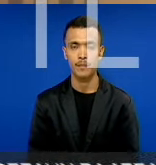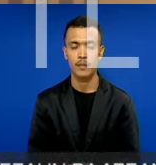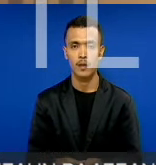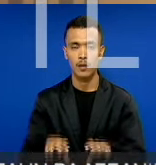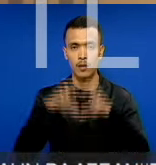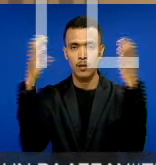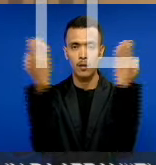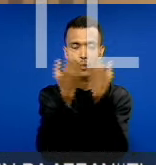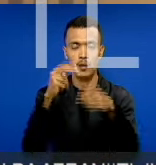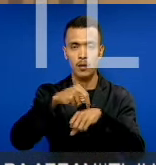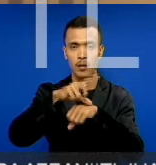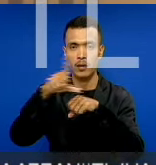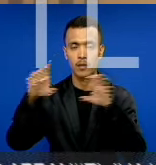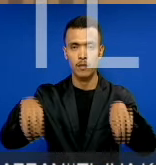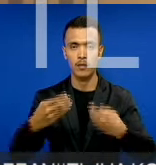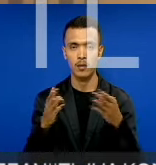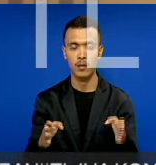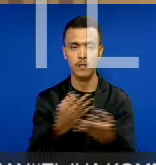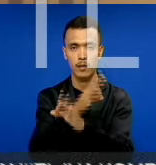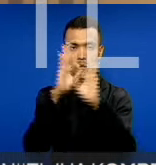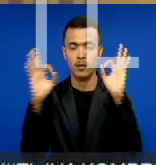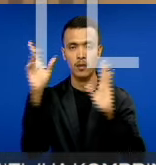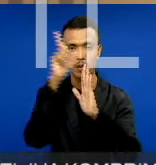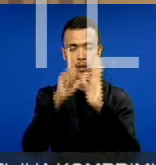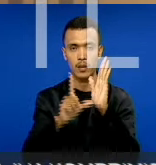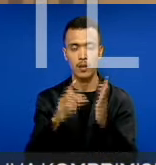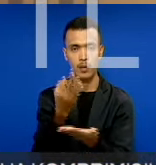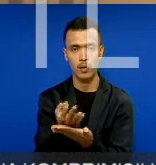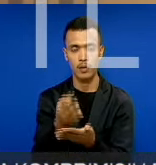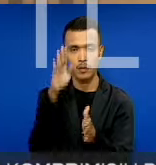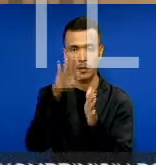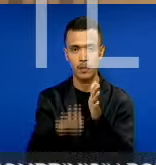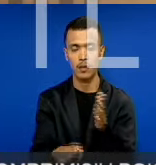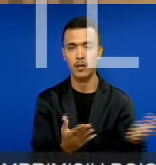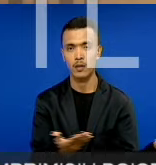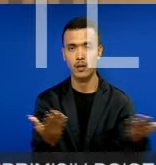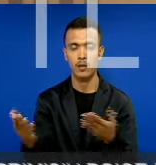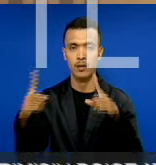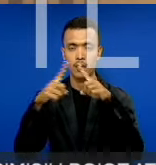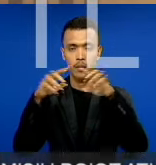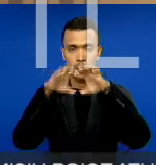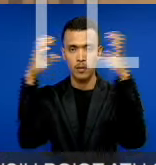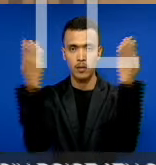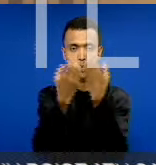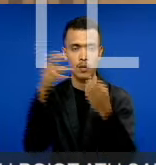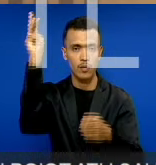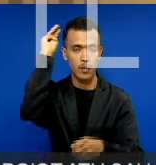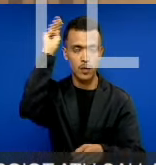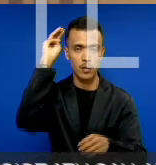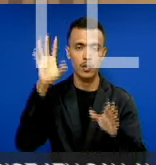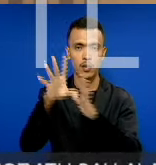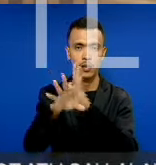Conselho Nacional do Trabalho finaliza o nas bolso lei salário mínimo. Não se submete para Conselho Ministro Horihetan aprovação.